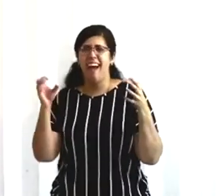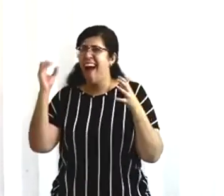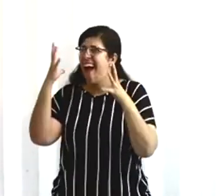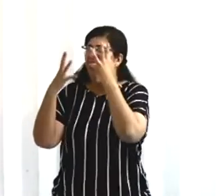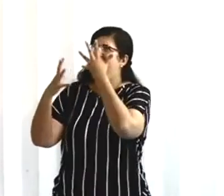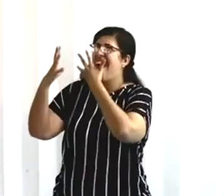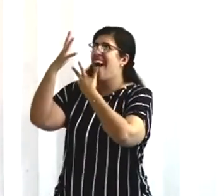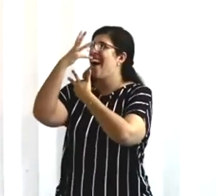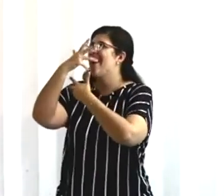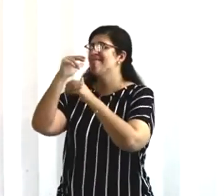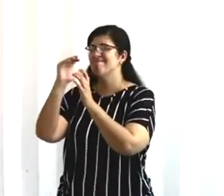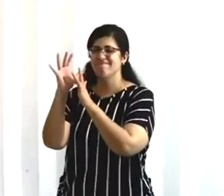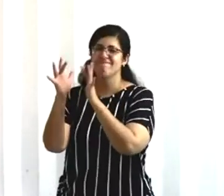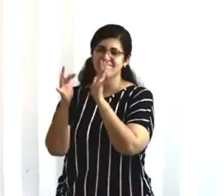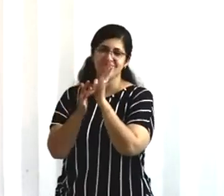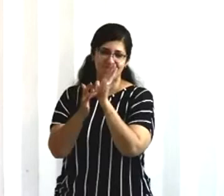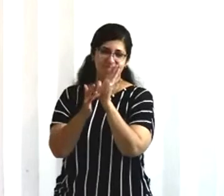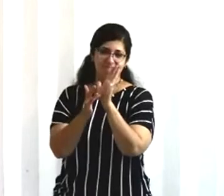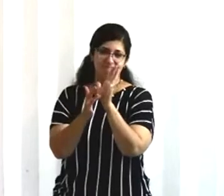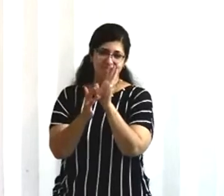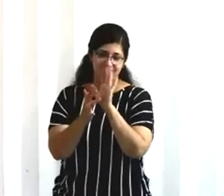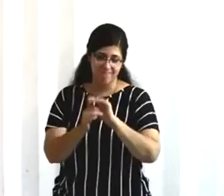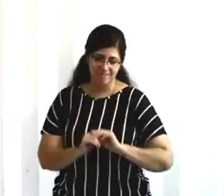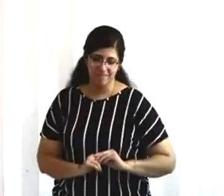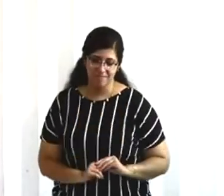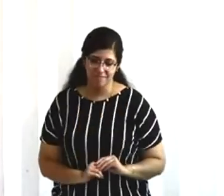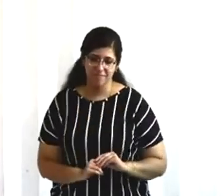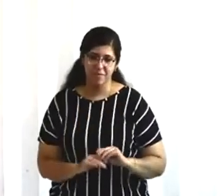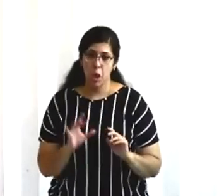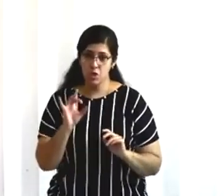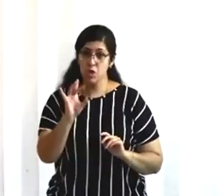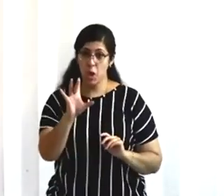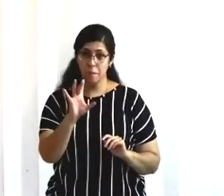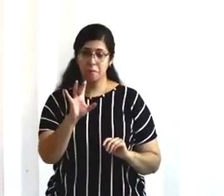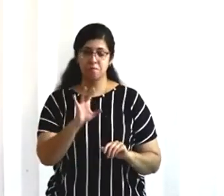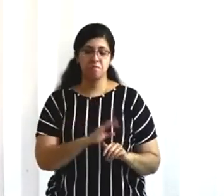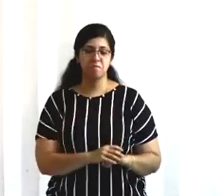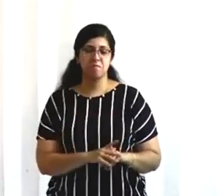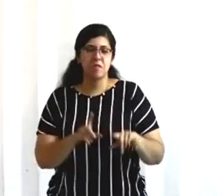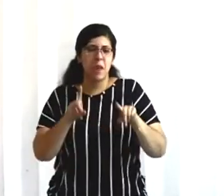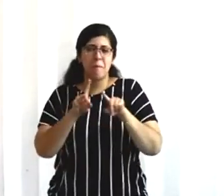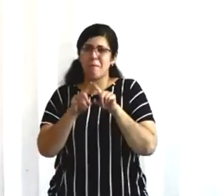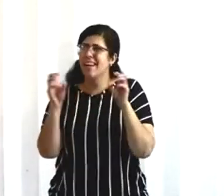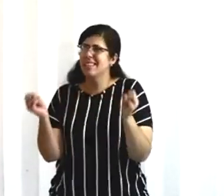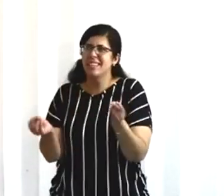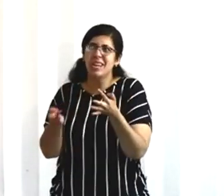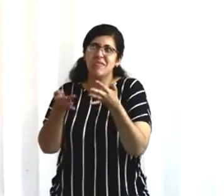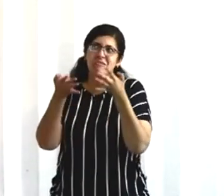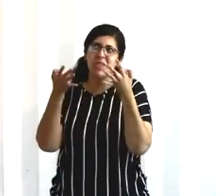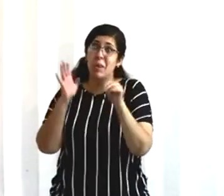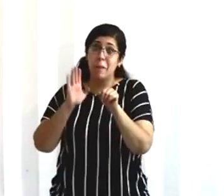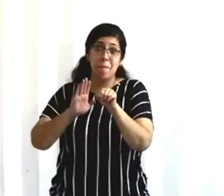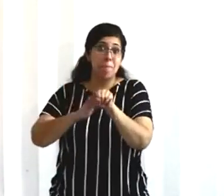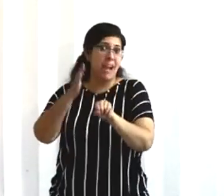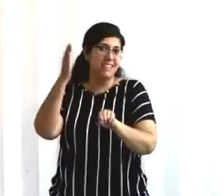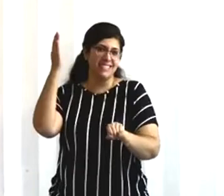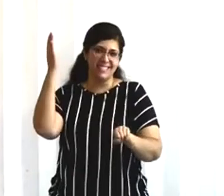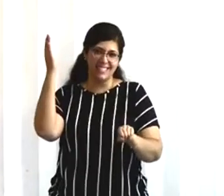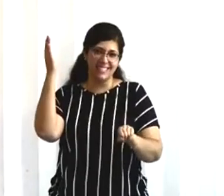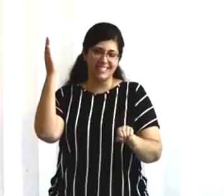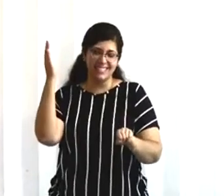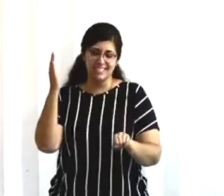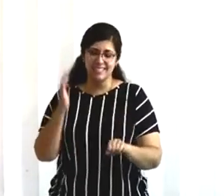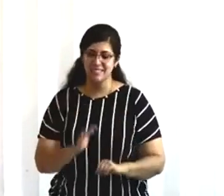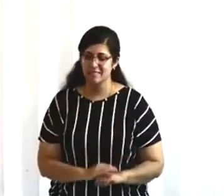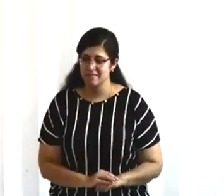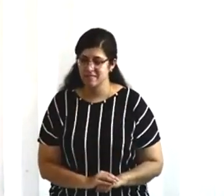do nosso Senhor Jesus Cristo, porque é algo extraordinário, de fato é maravilhoso. E ele vai dizer